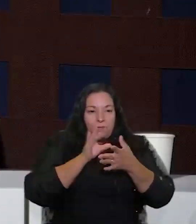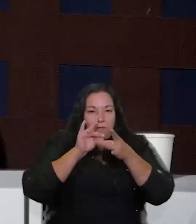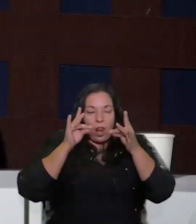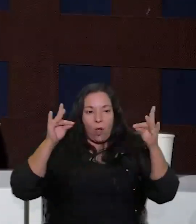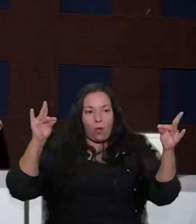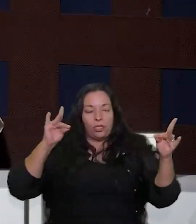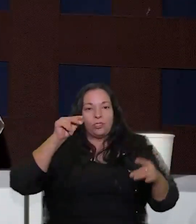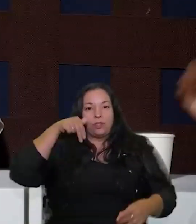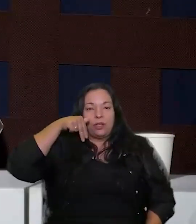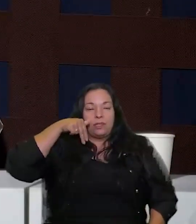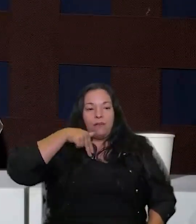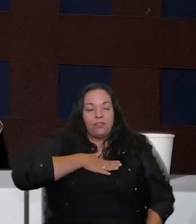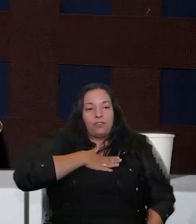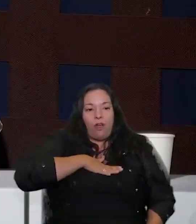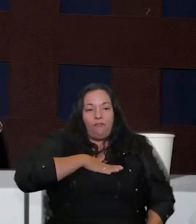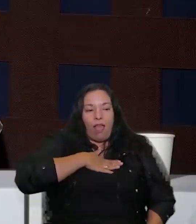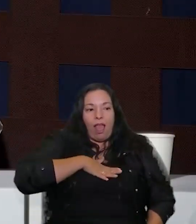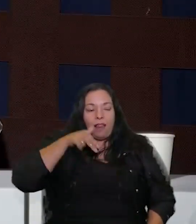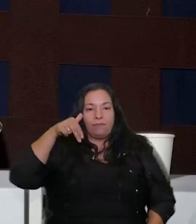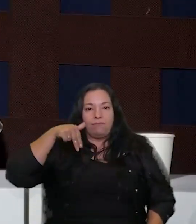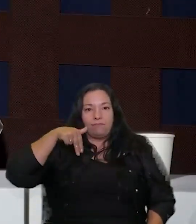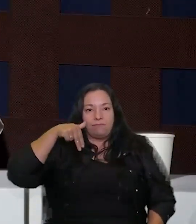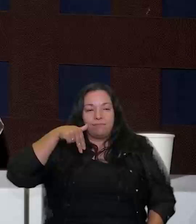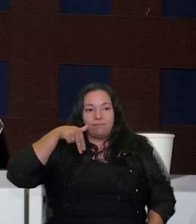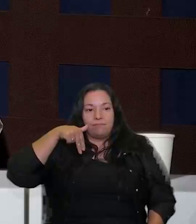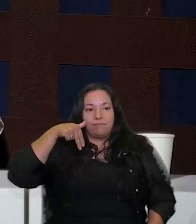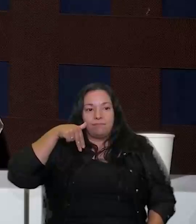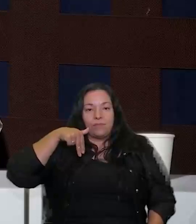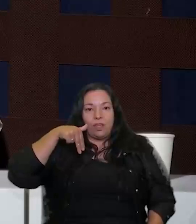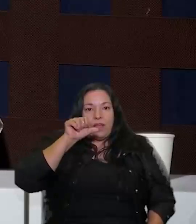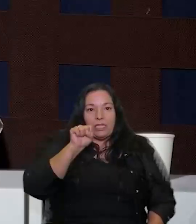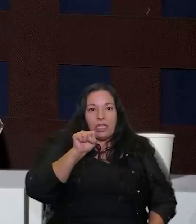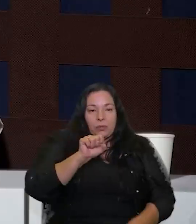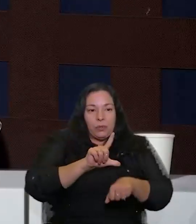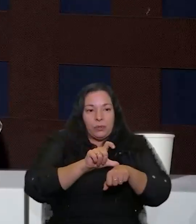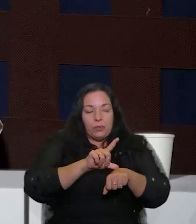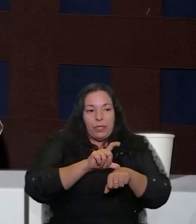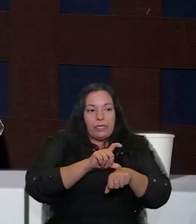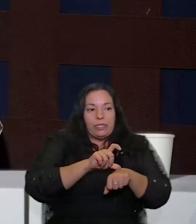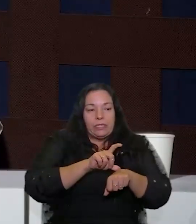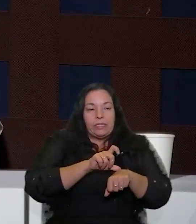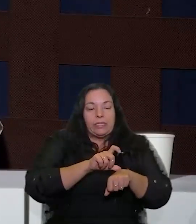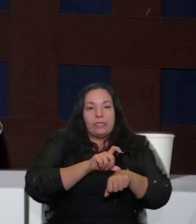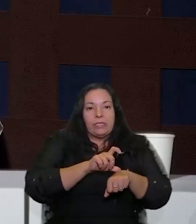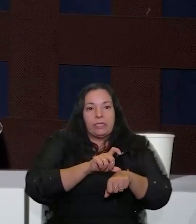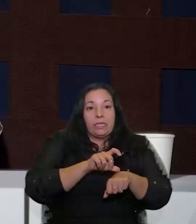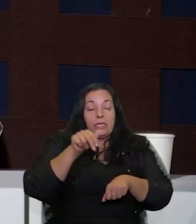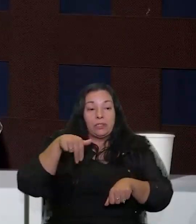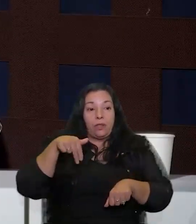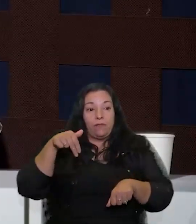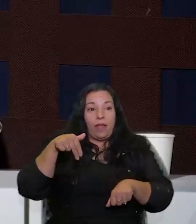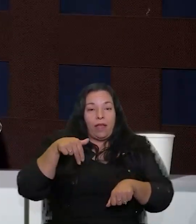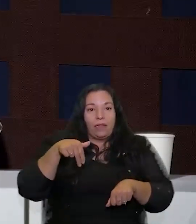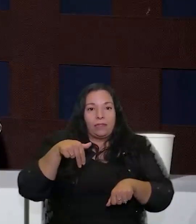muito noveleiro. E na época, o que eu mais gostava de ver eram as novelas das 8, e na época eram as novelas dos